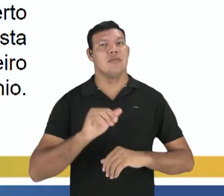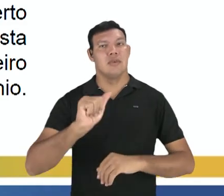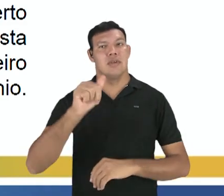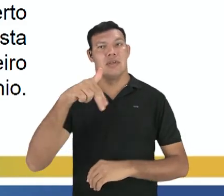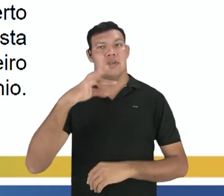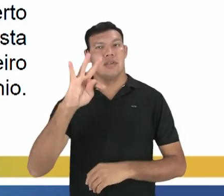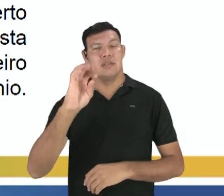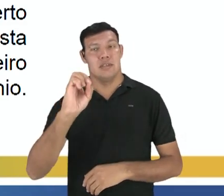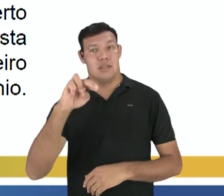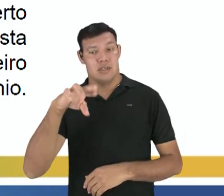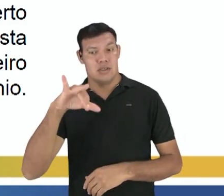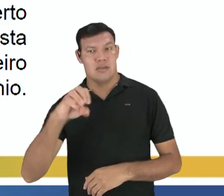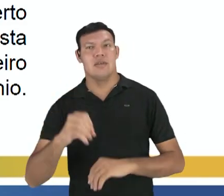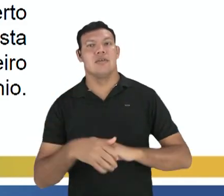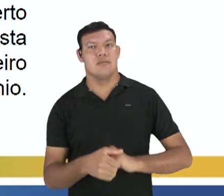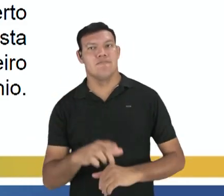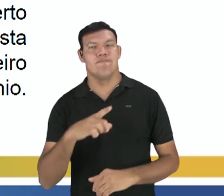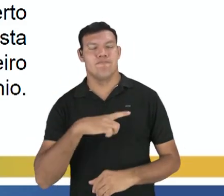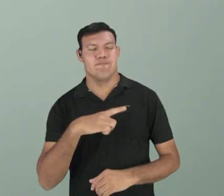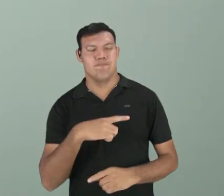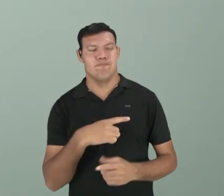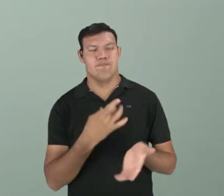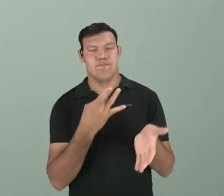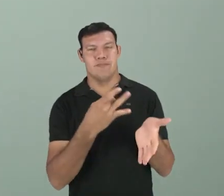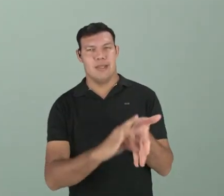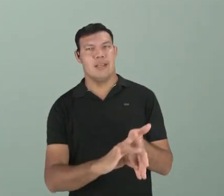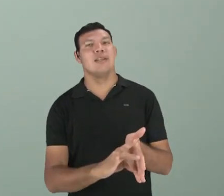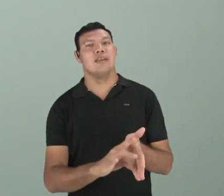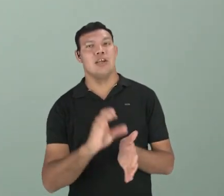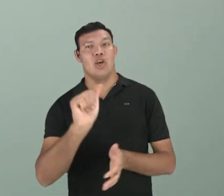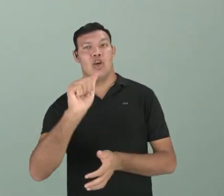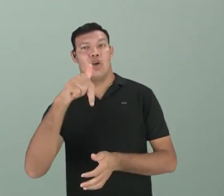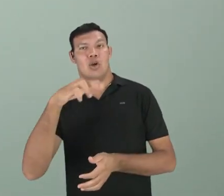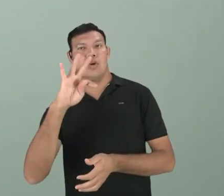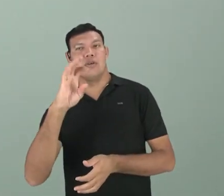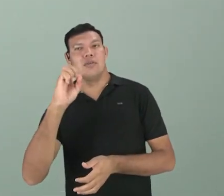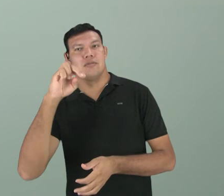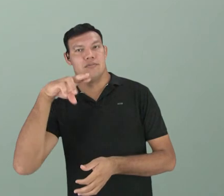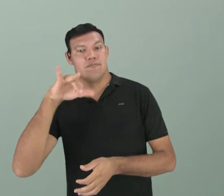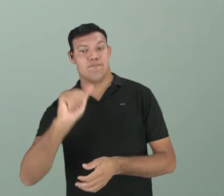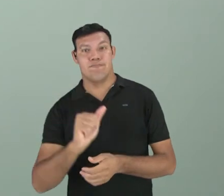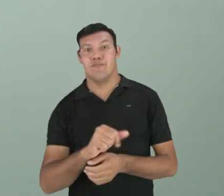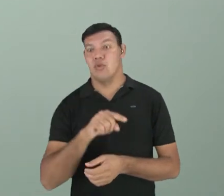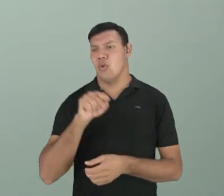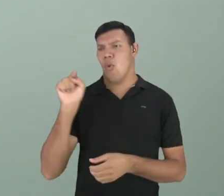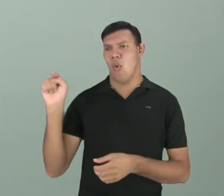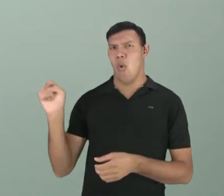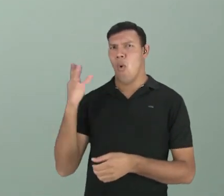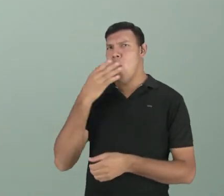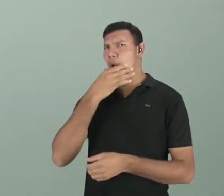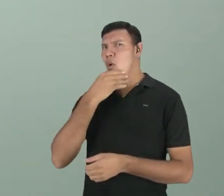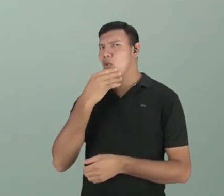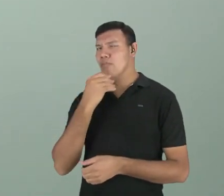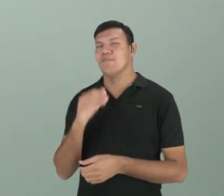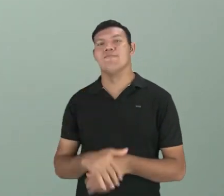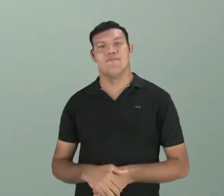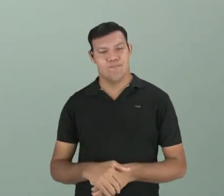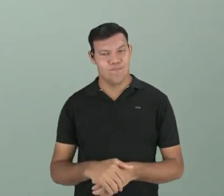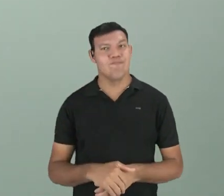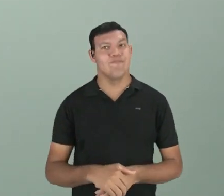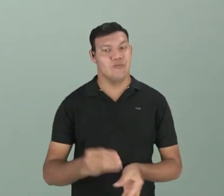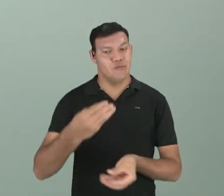temos uma rivalidade do agiota com Antônio e Bassanio metido nessa história